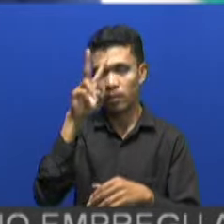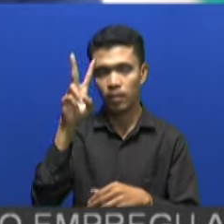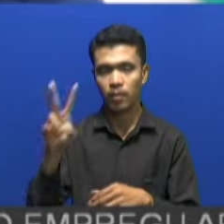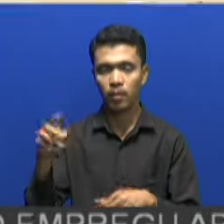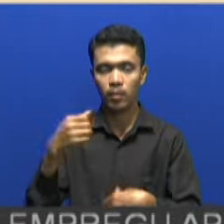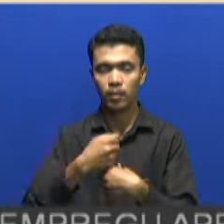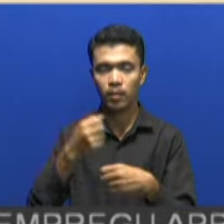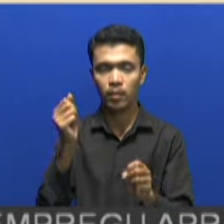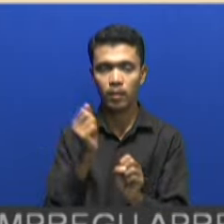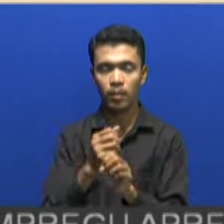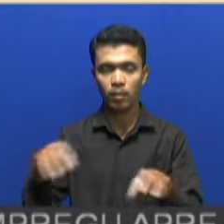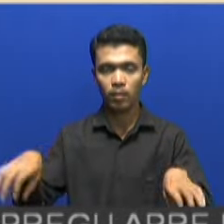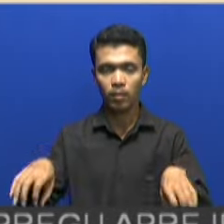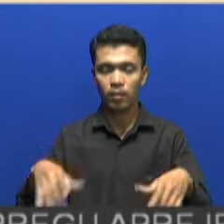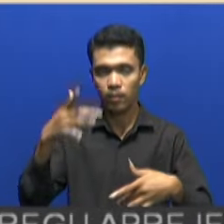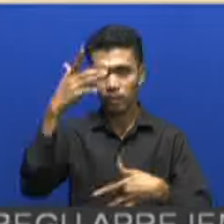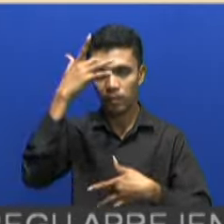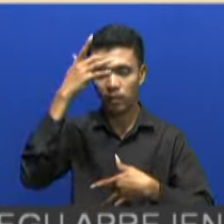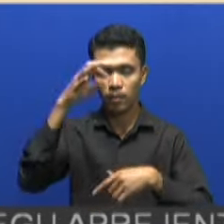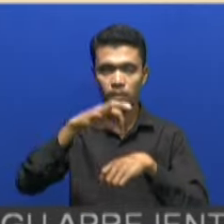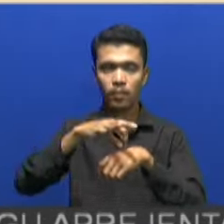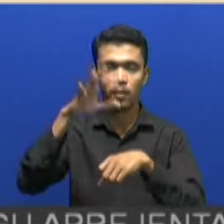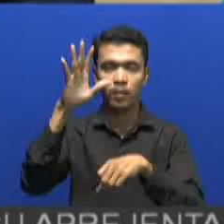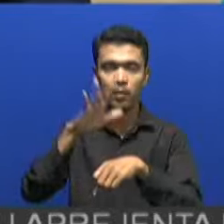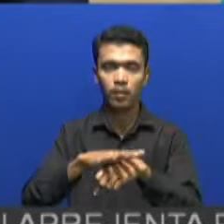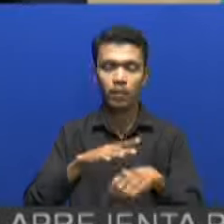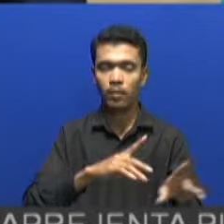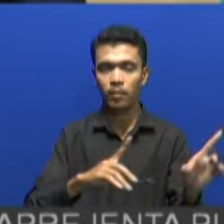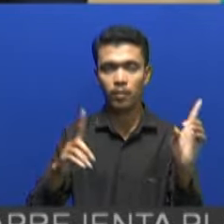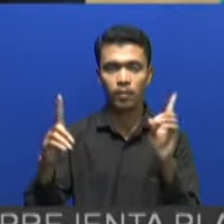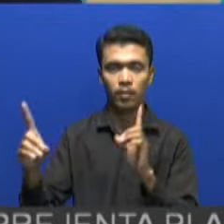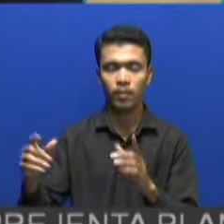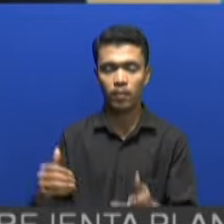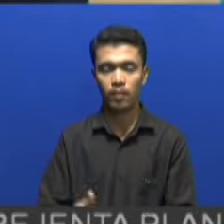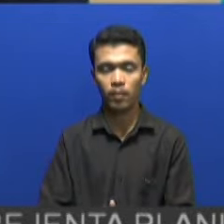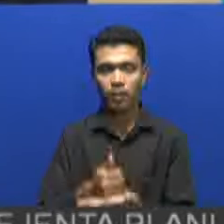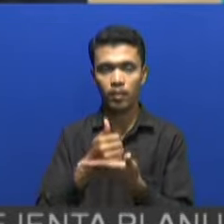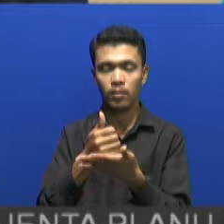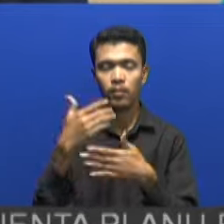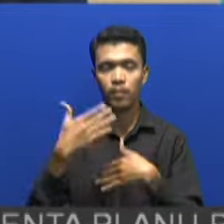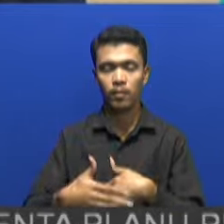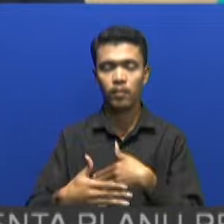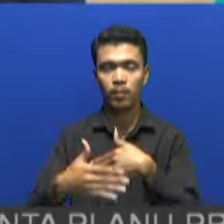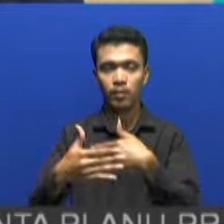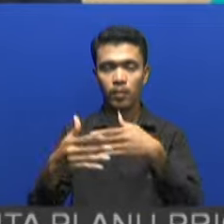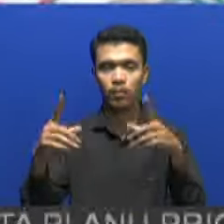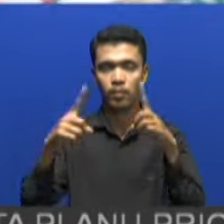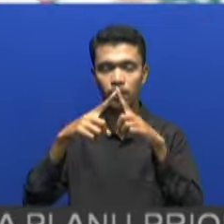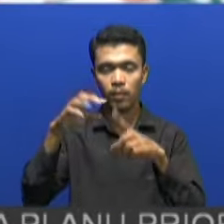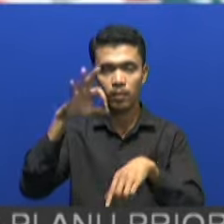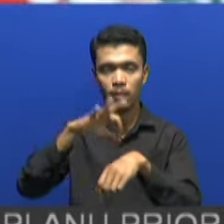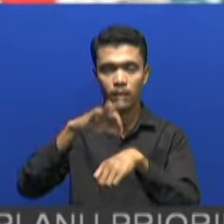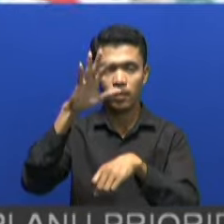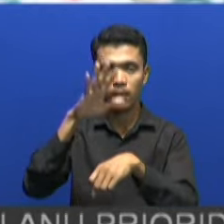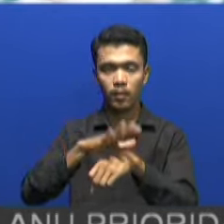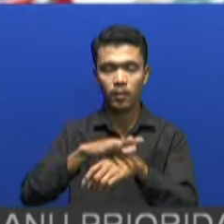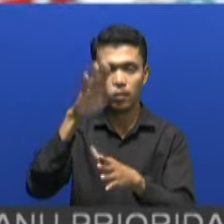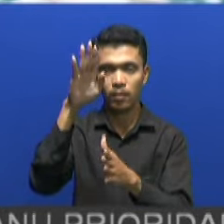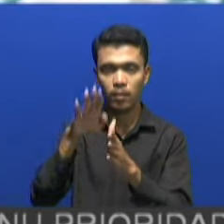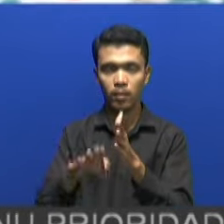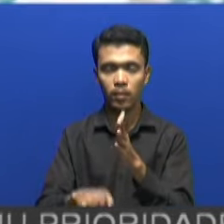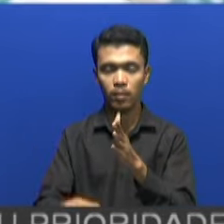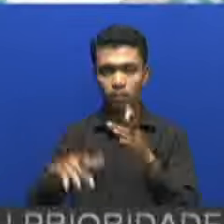servisu elimina moras malaria nebe establese ona. Hodi bela atinji prosesu sertifikasaun ba malaria hodi elimina moras